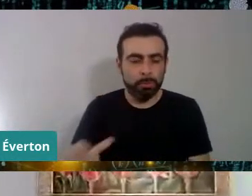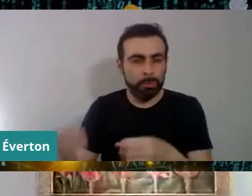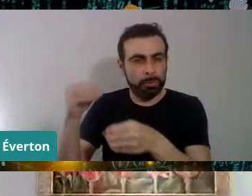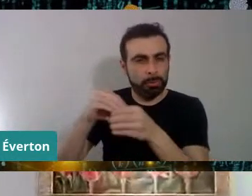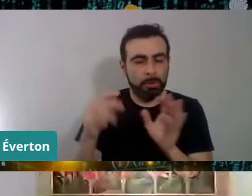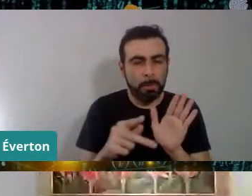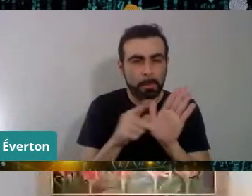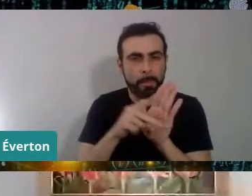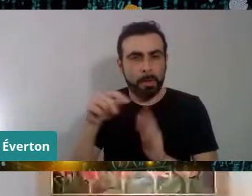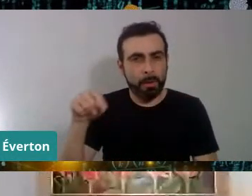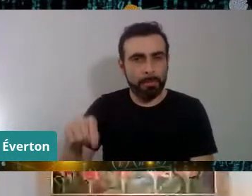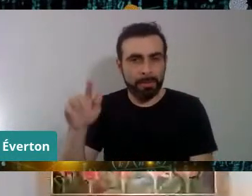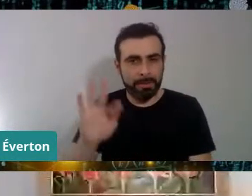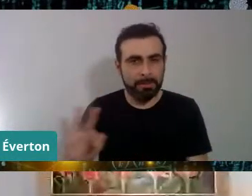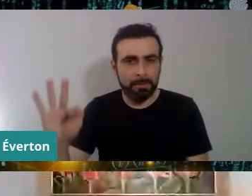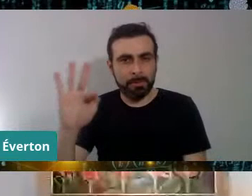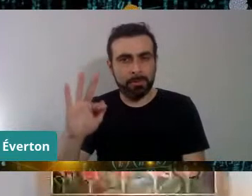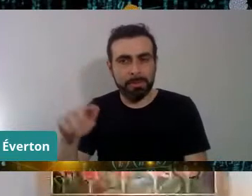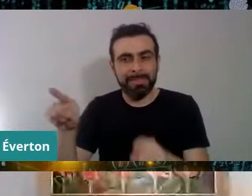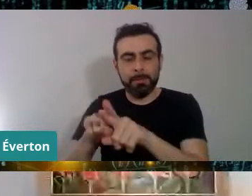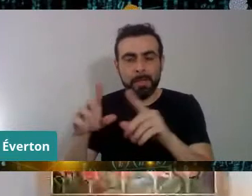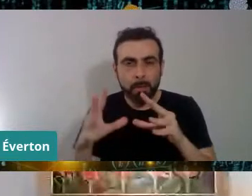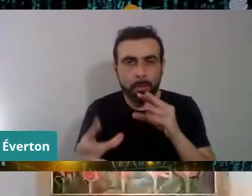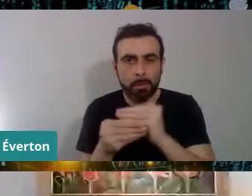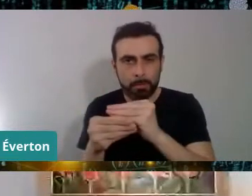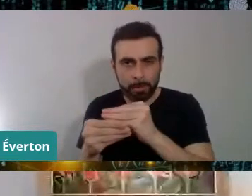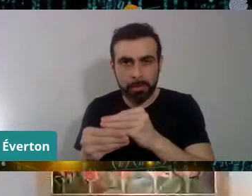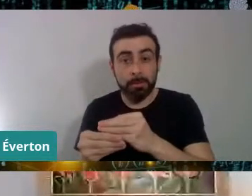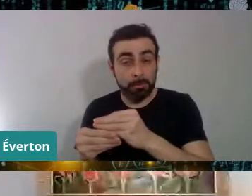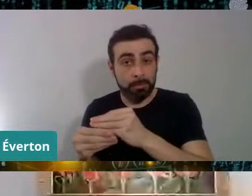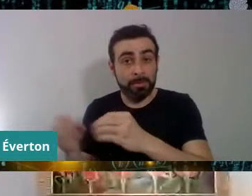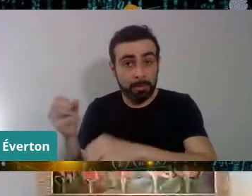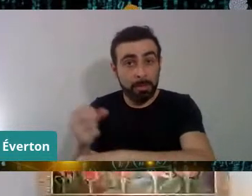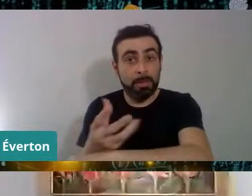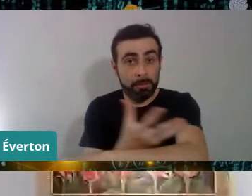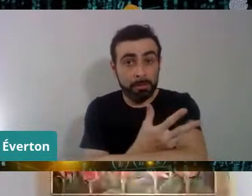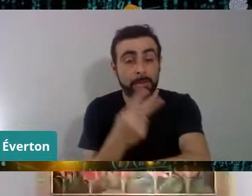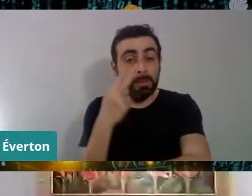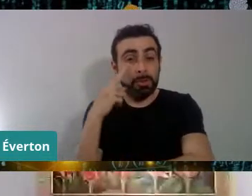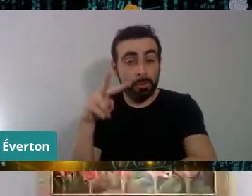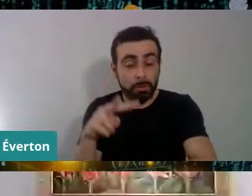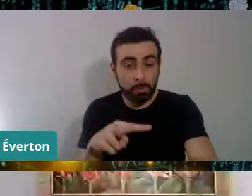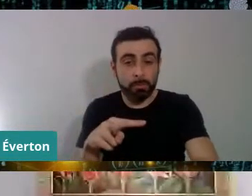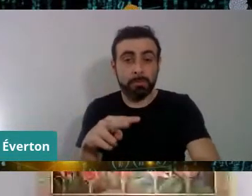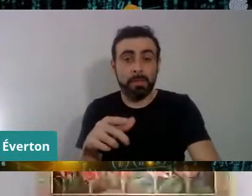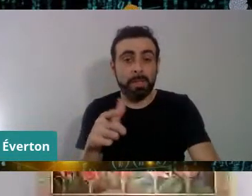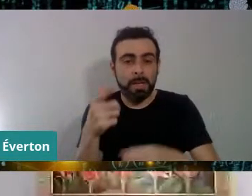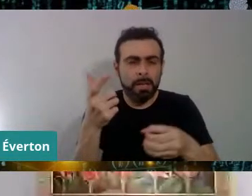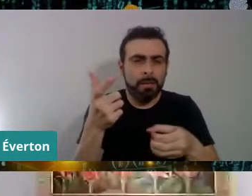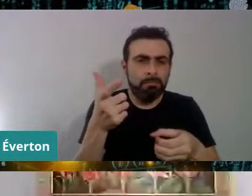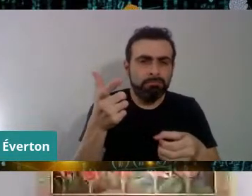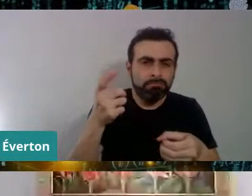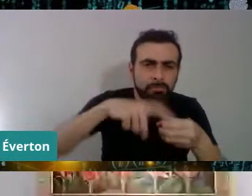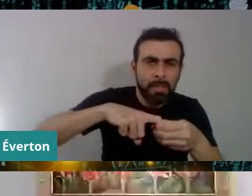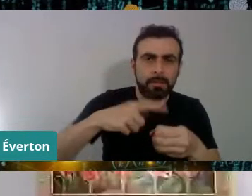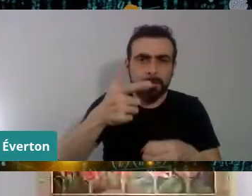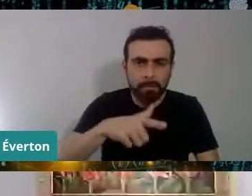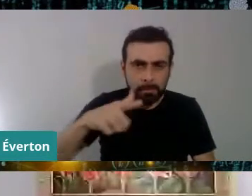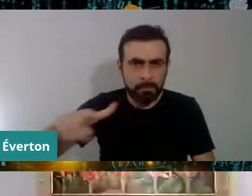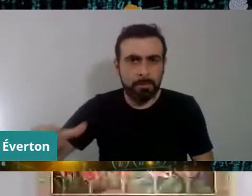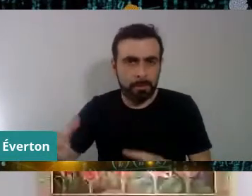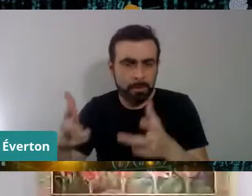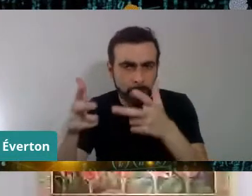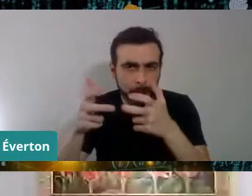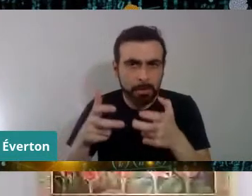né? É até emocionante, né? A gente tá aqui de novo conversando com todos, né? Mas é